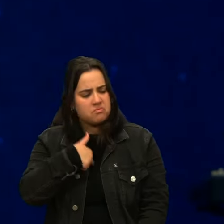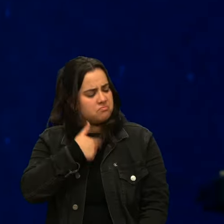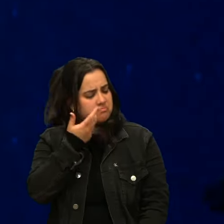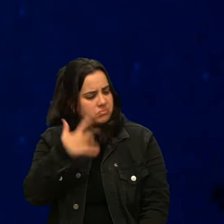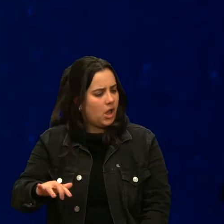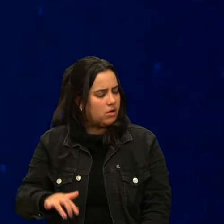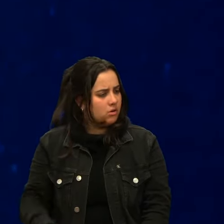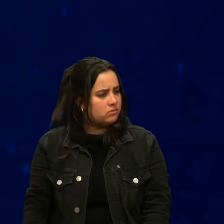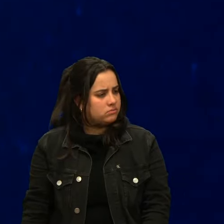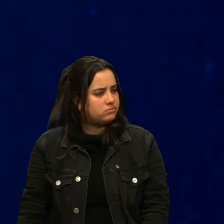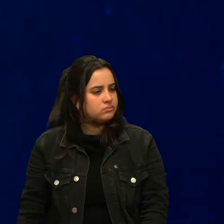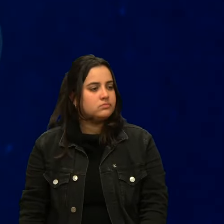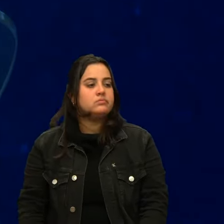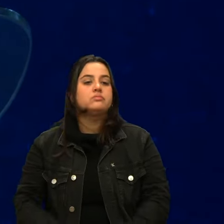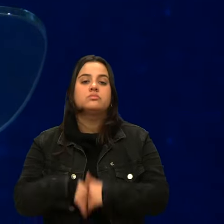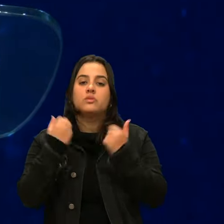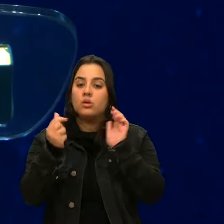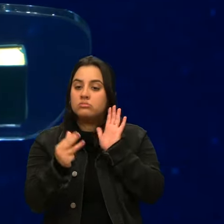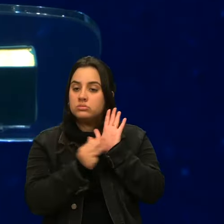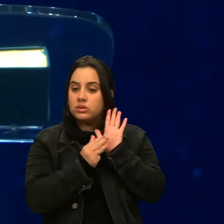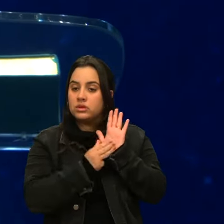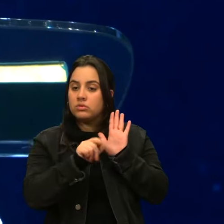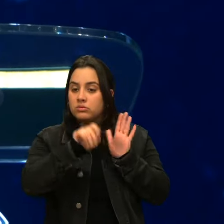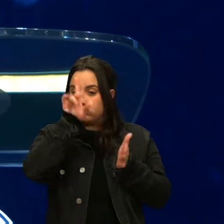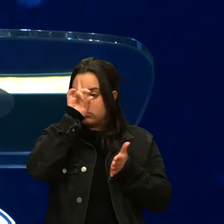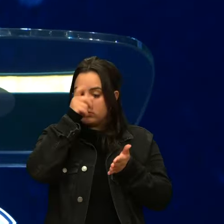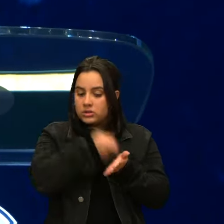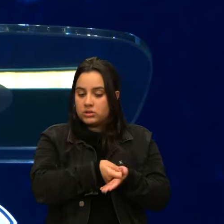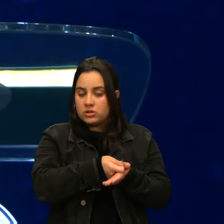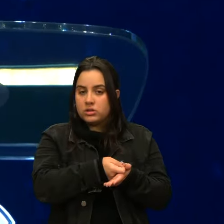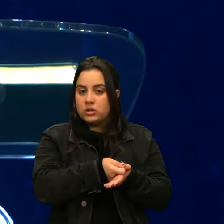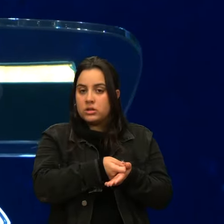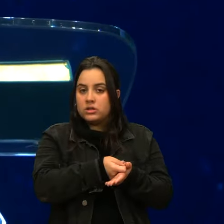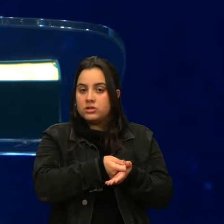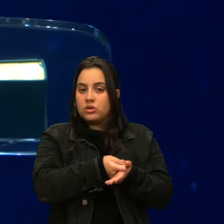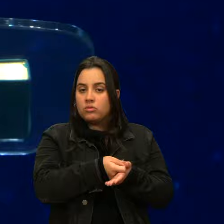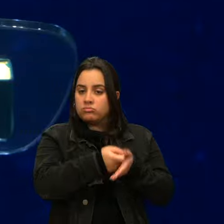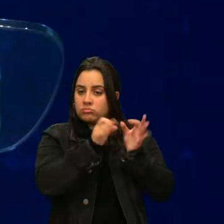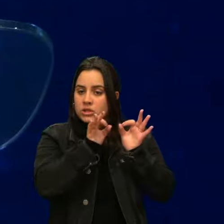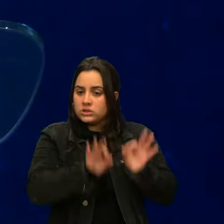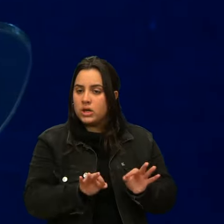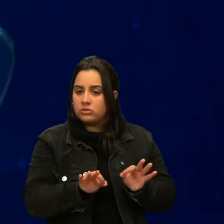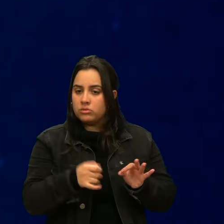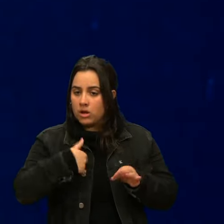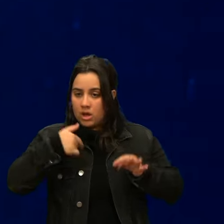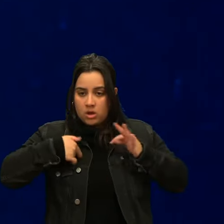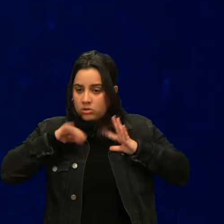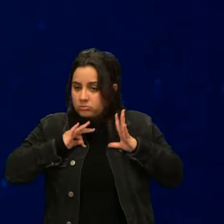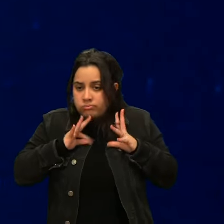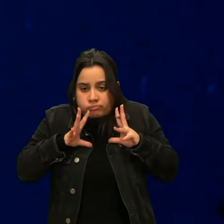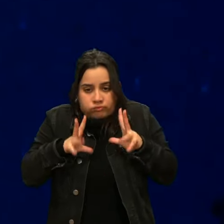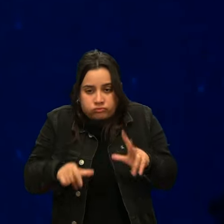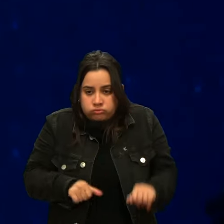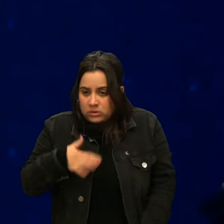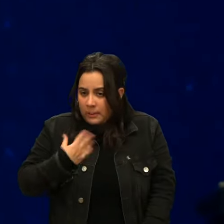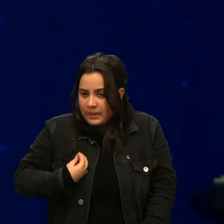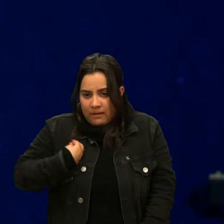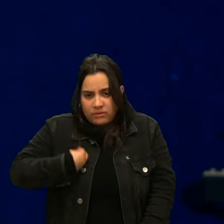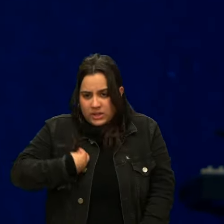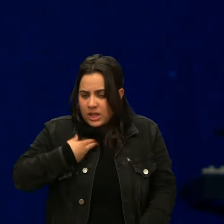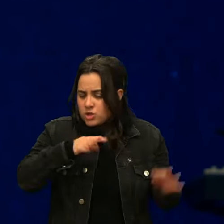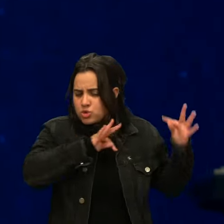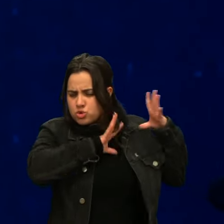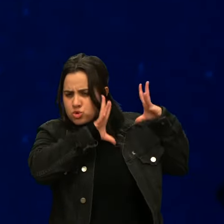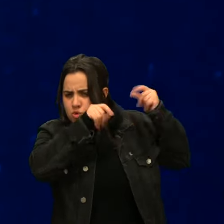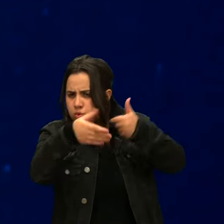Ele decidiu ser íntegro. Ele decidiu que ele, por completo, na vida inteira dele, em tudo que ele